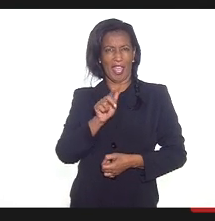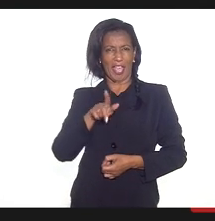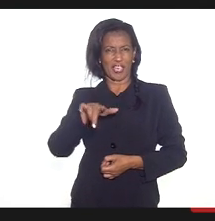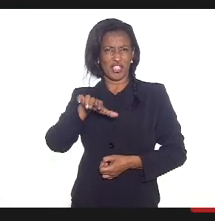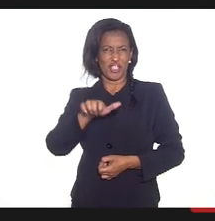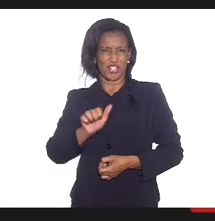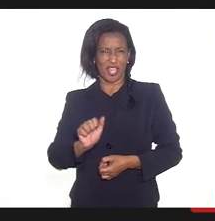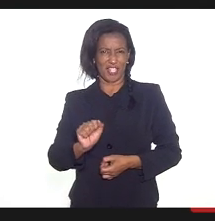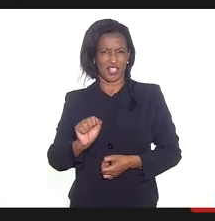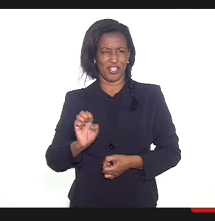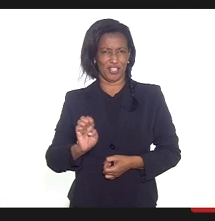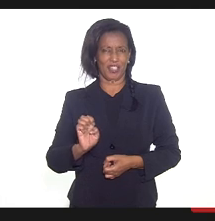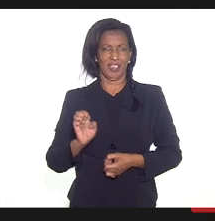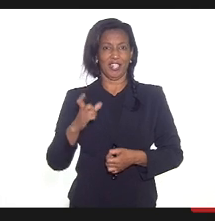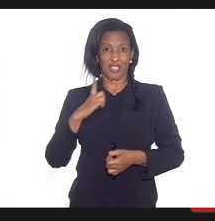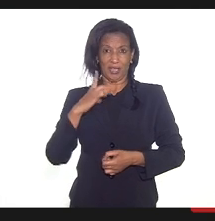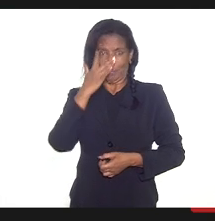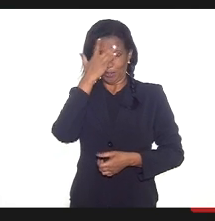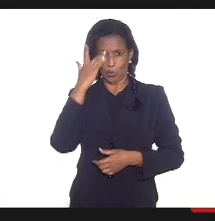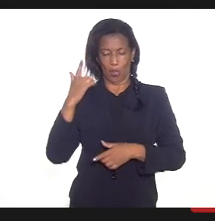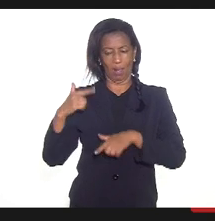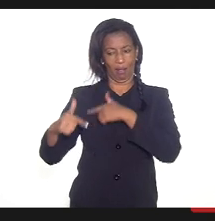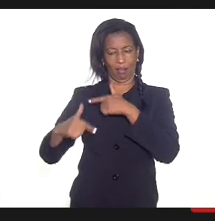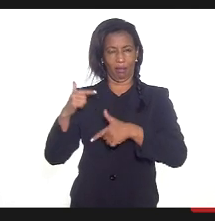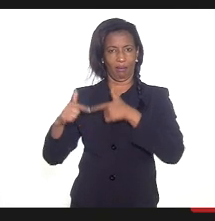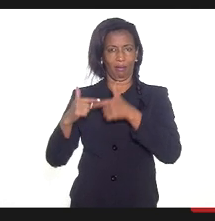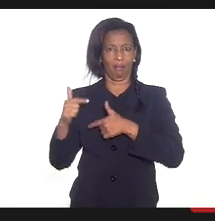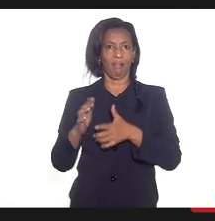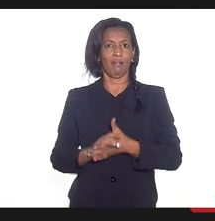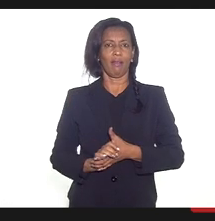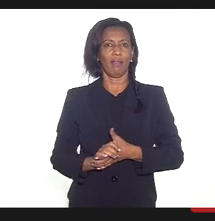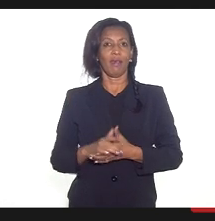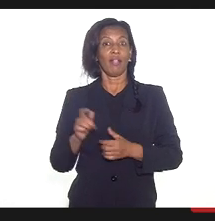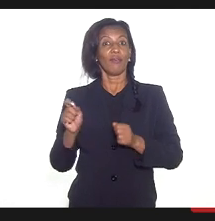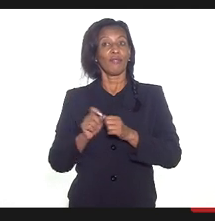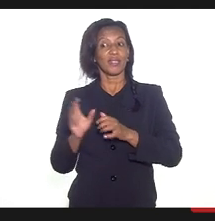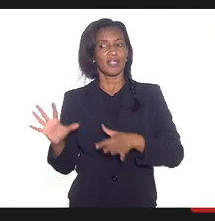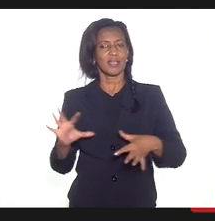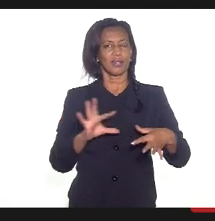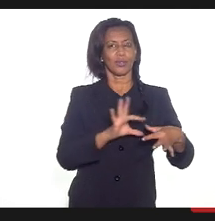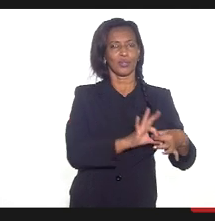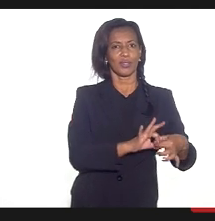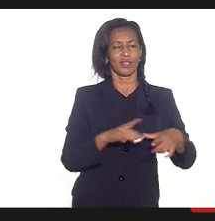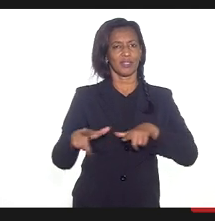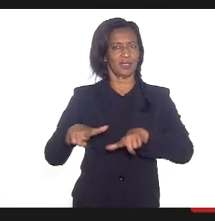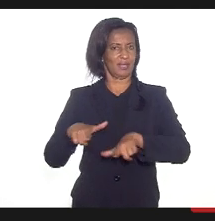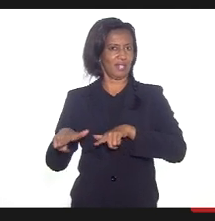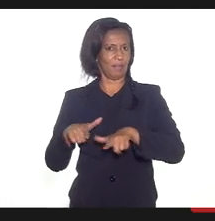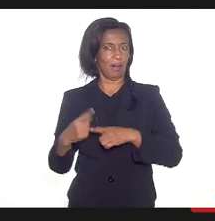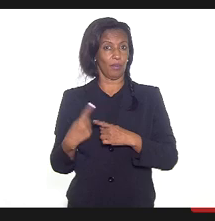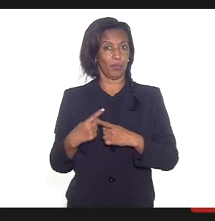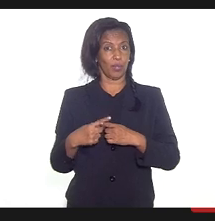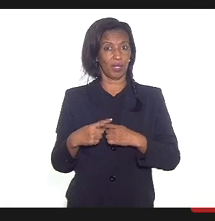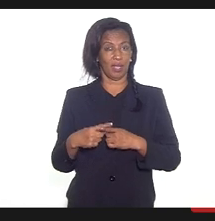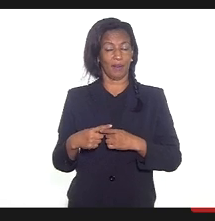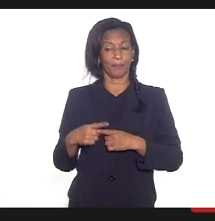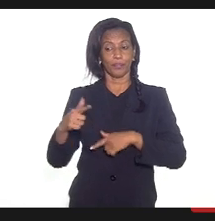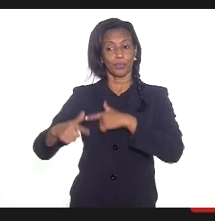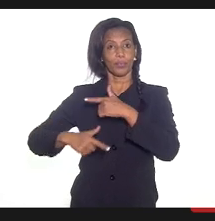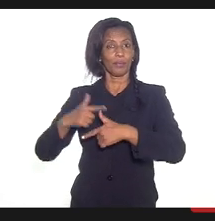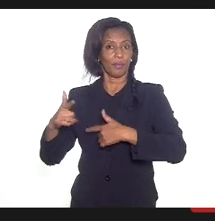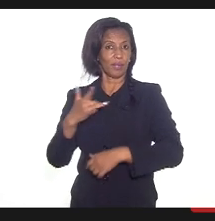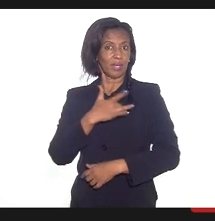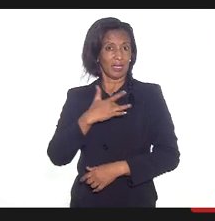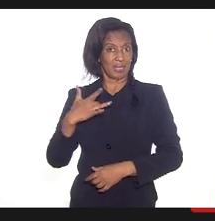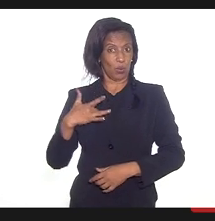sido feito pelas agentes de saúde, fazer essa integração com esse trabalho, porque a agente de saúde ela tem